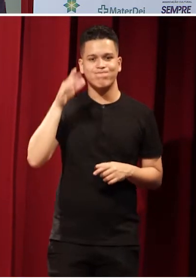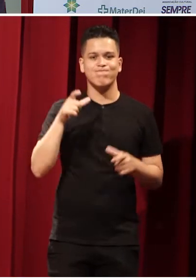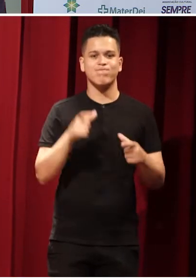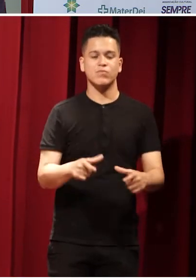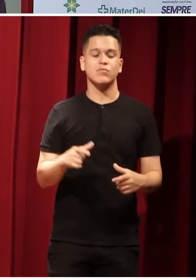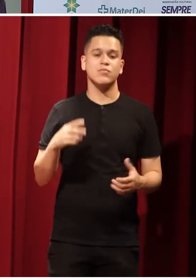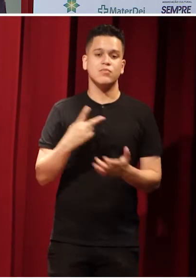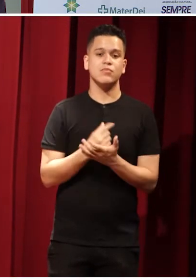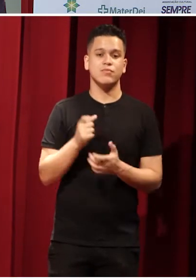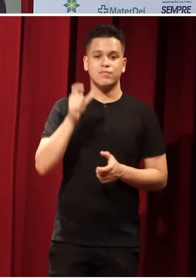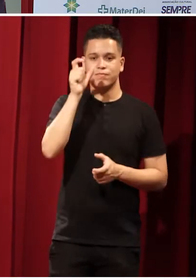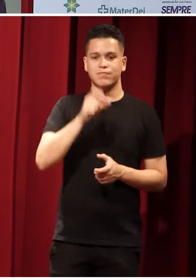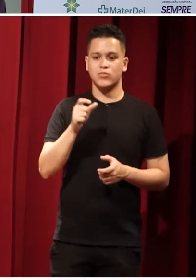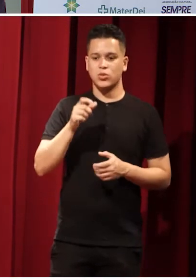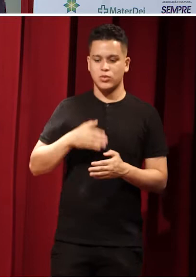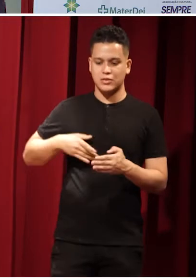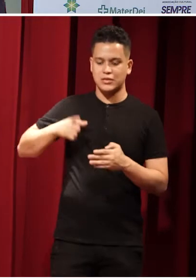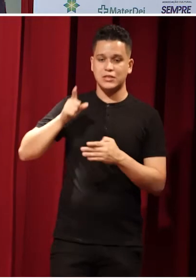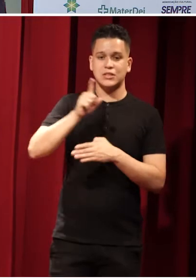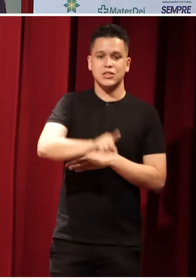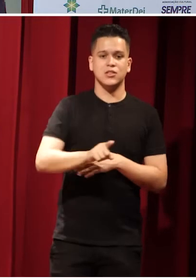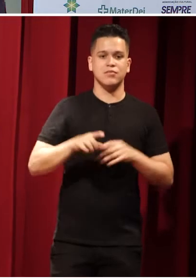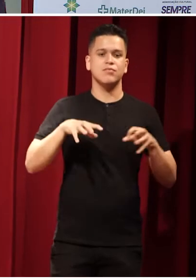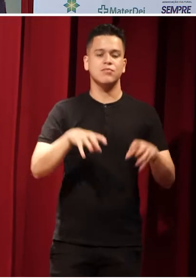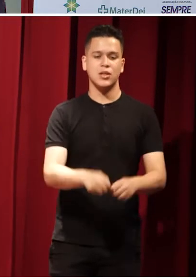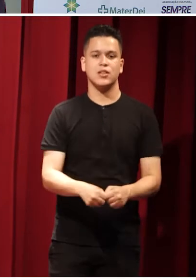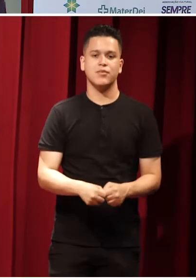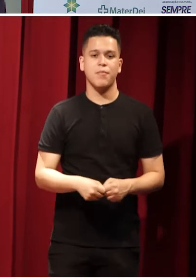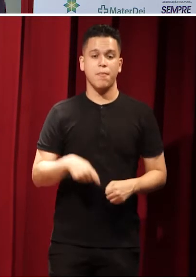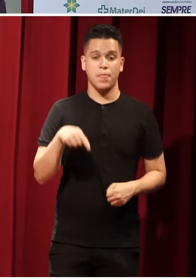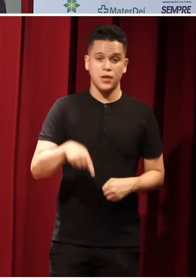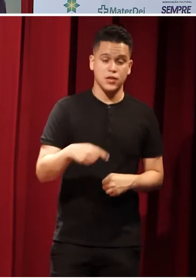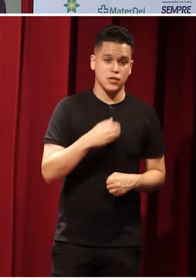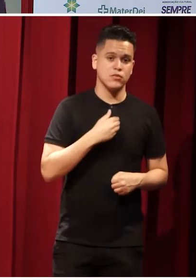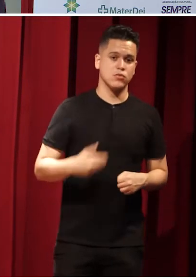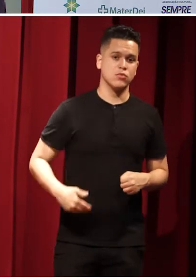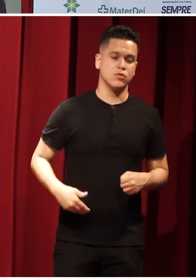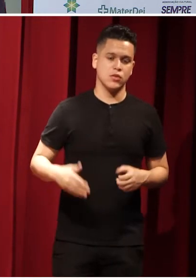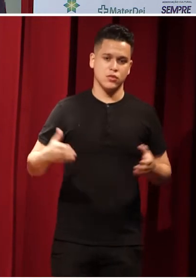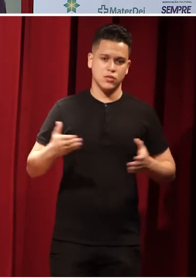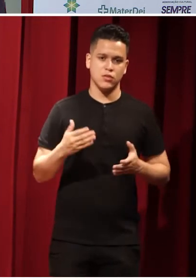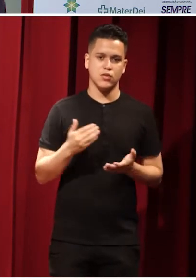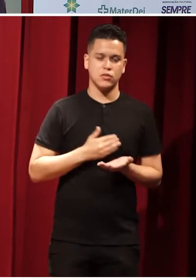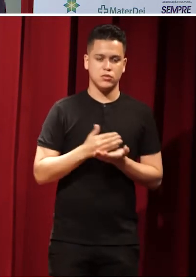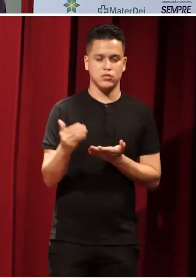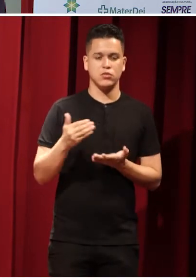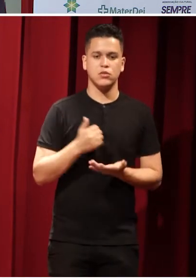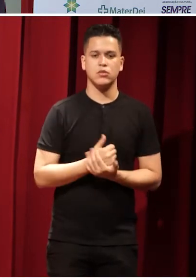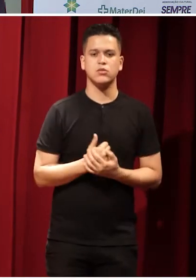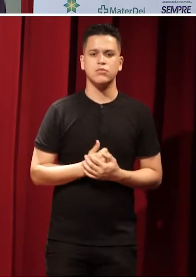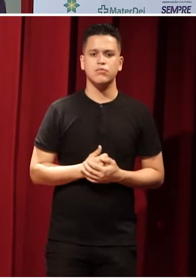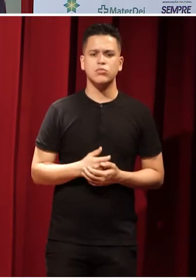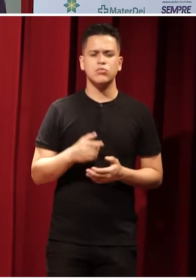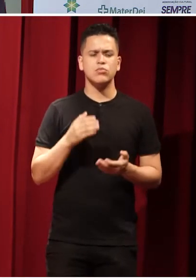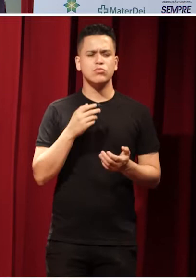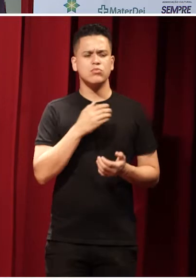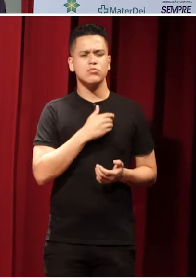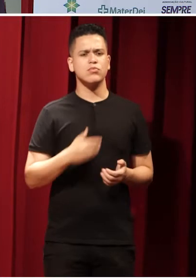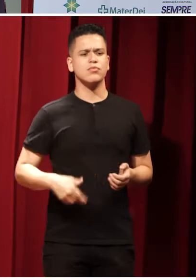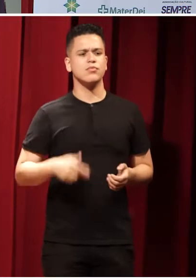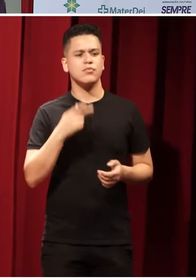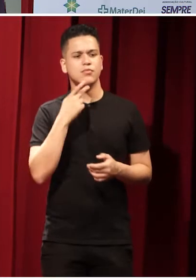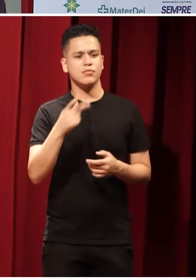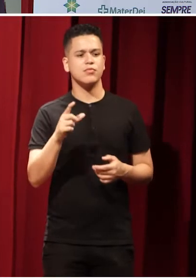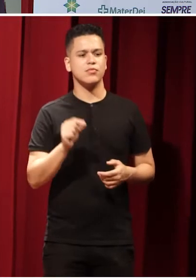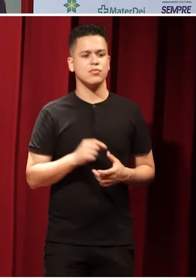que aconteceu do atual governo para cá? Como a sinalização do governo foi essa que o Jorge, né?